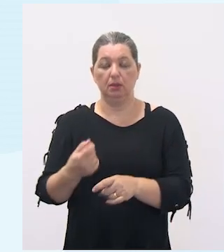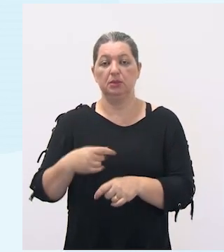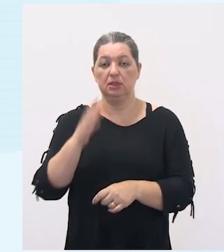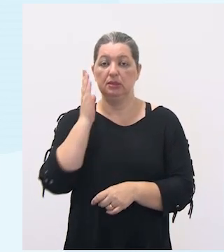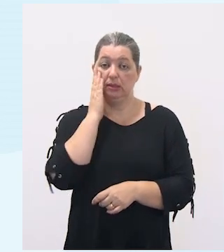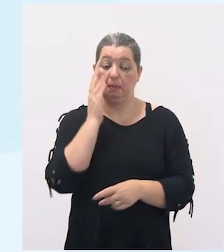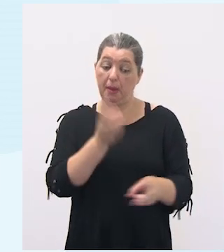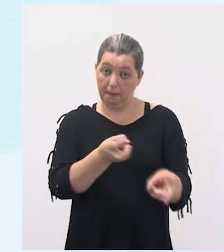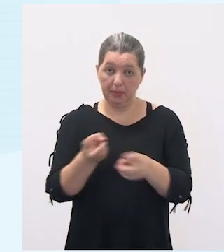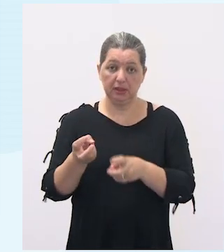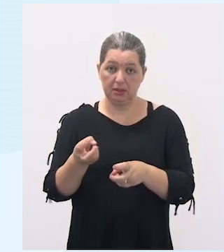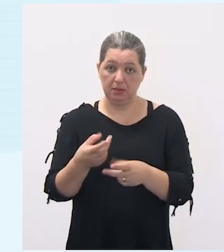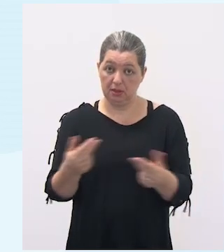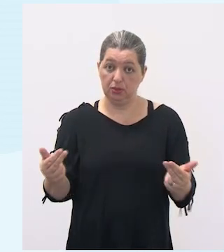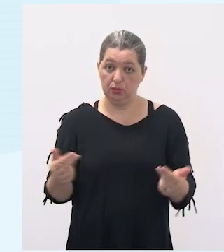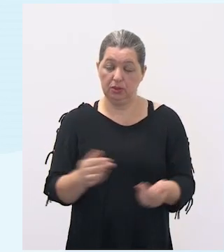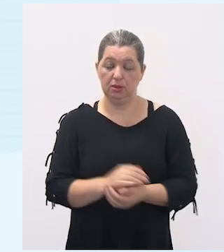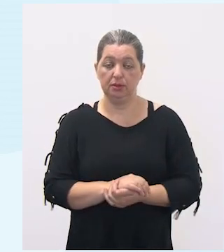que olhar aí.